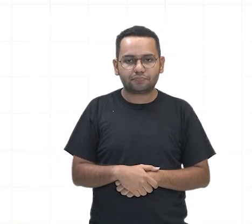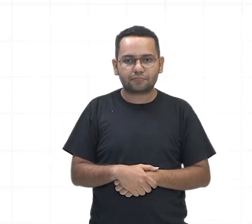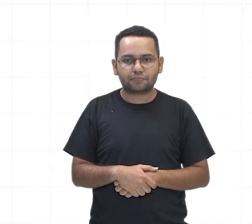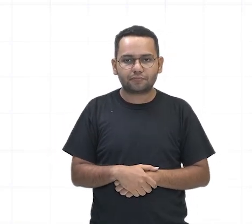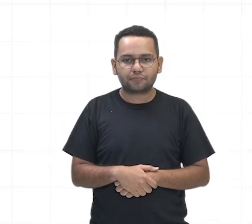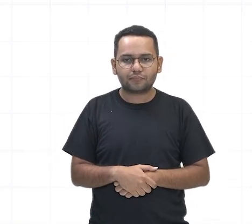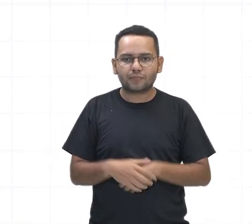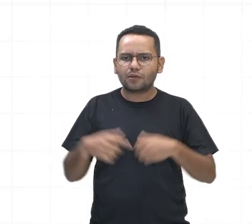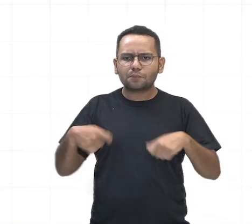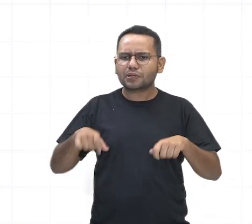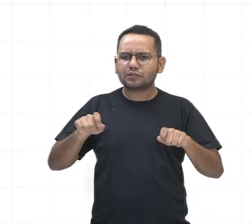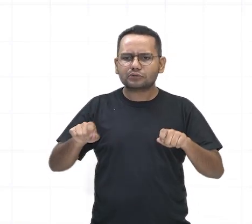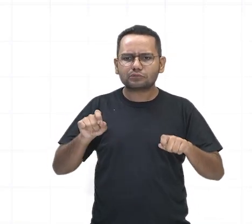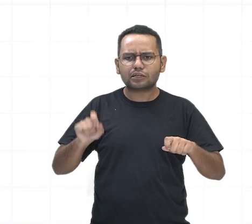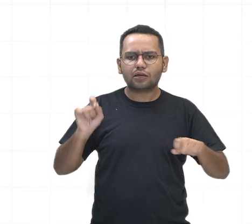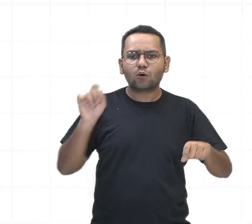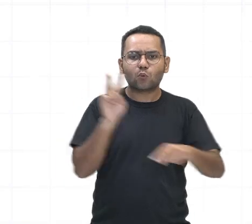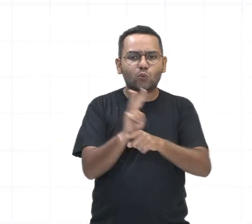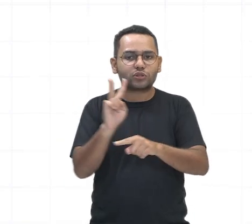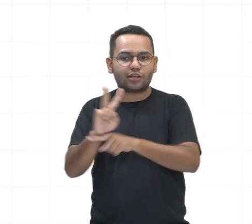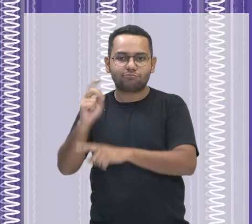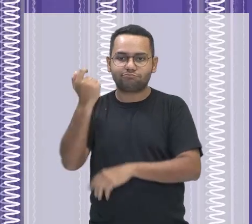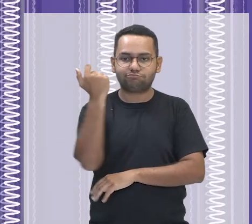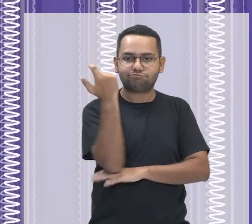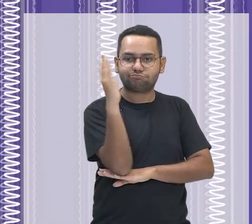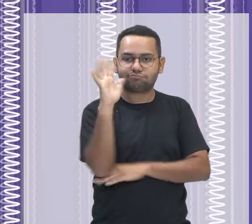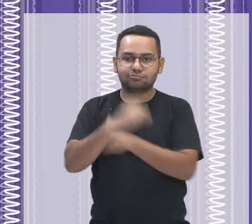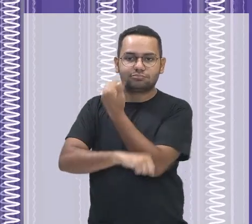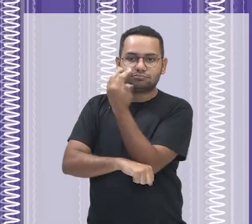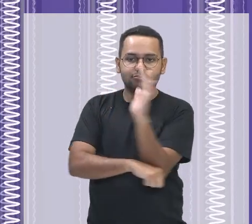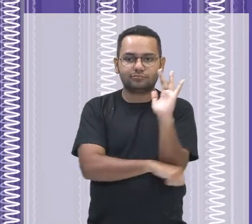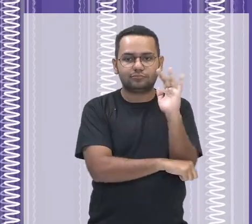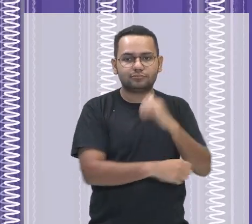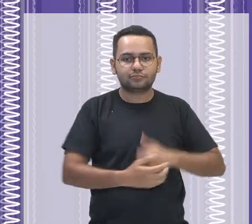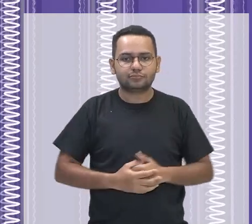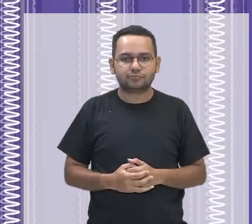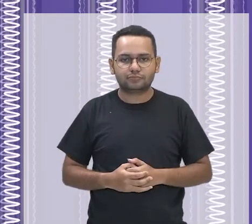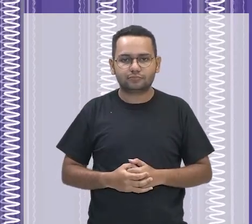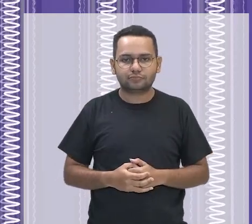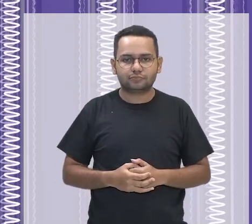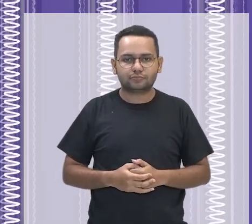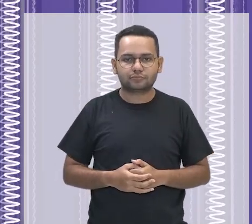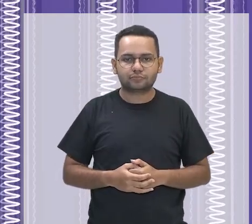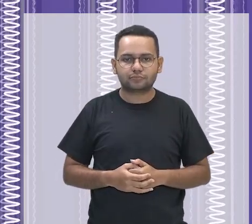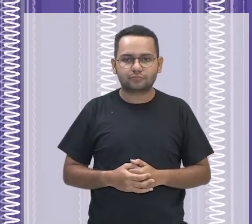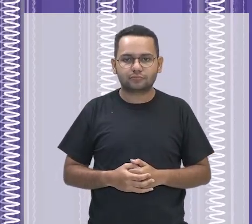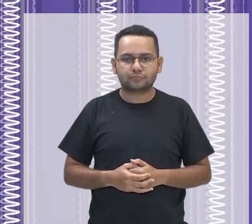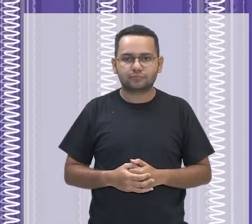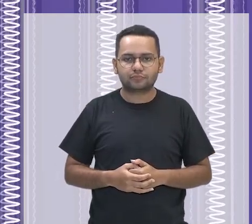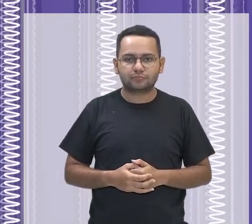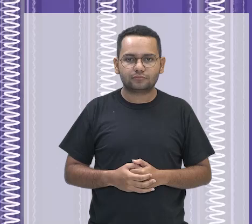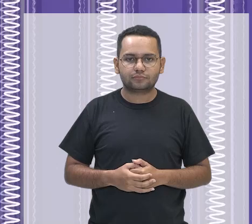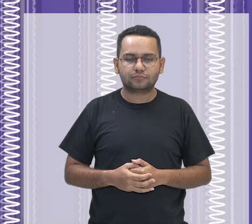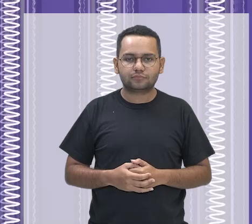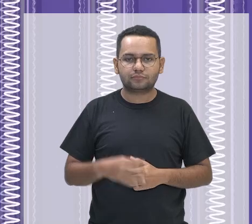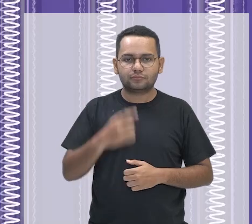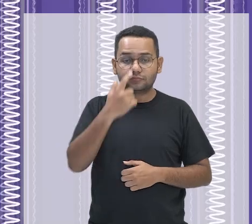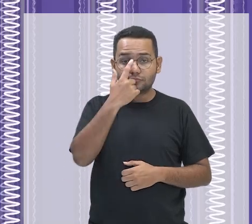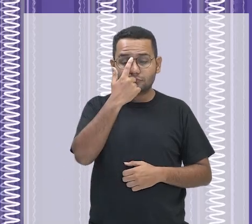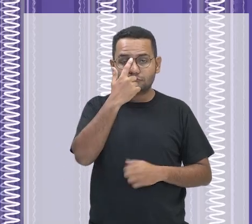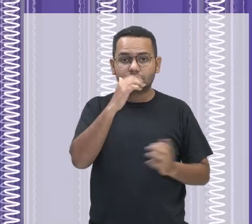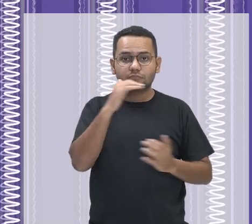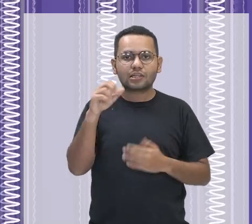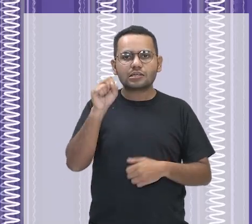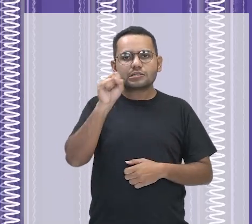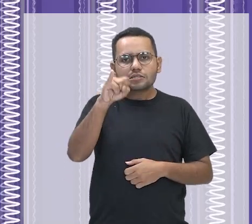com a natureza, com o meio ambiente. Então, se você for, na verdade, alguém de matriz